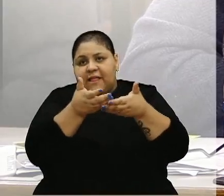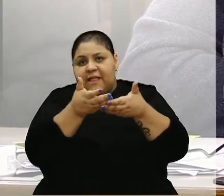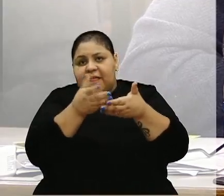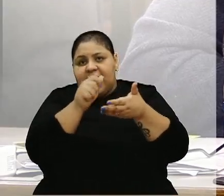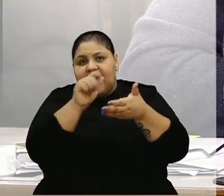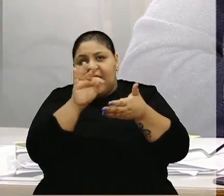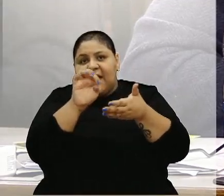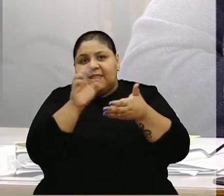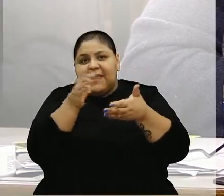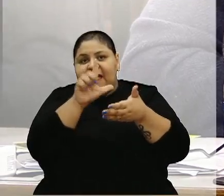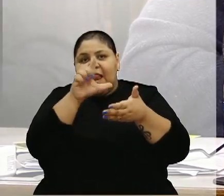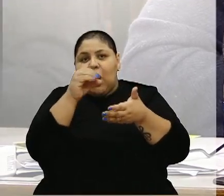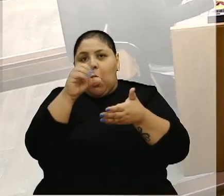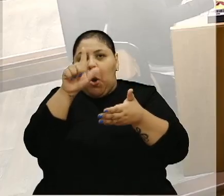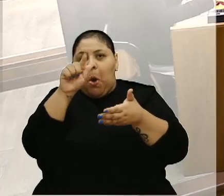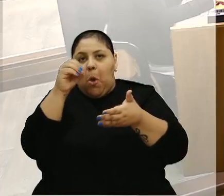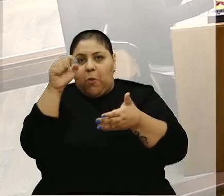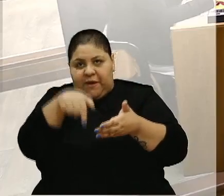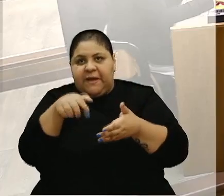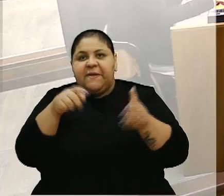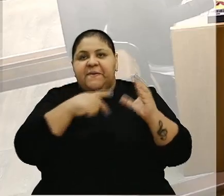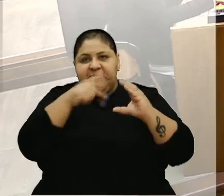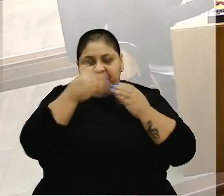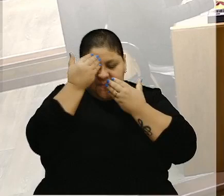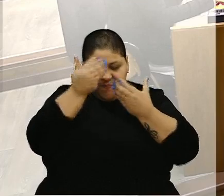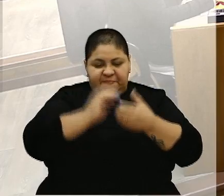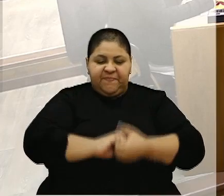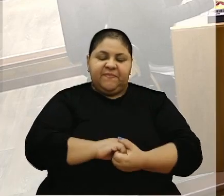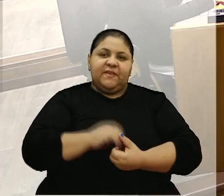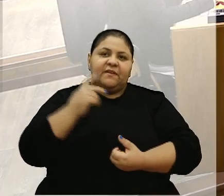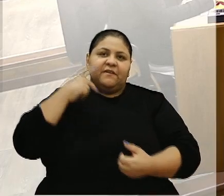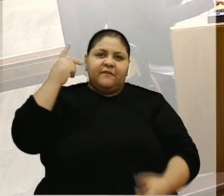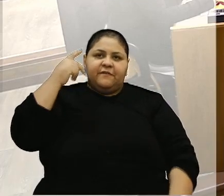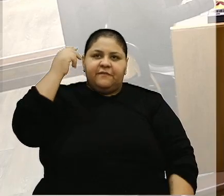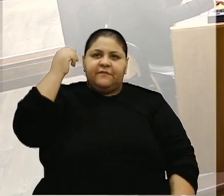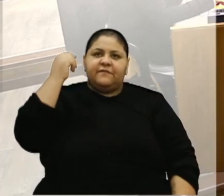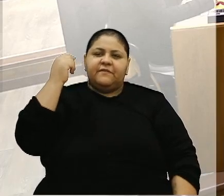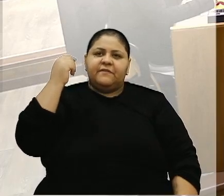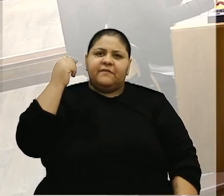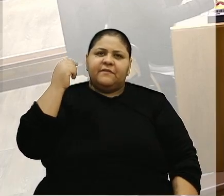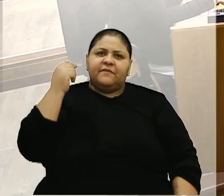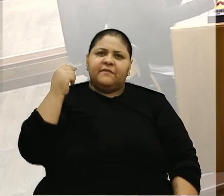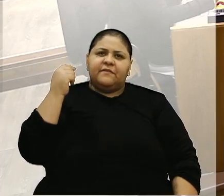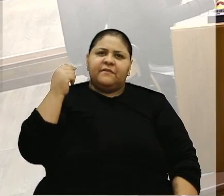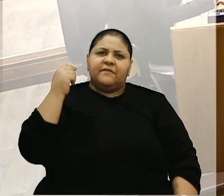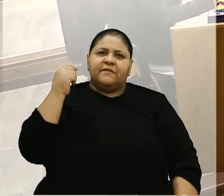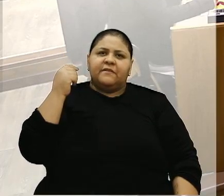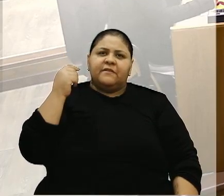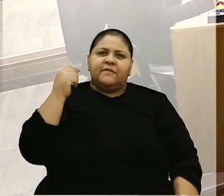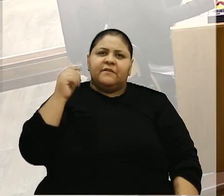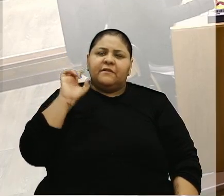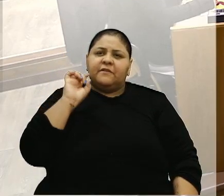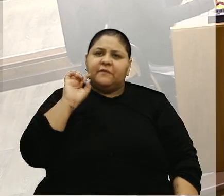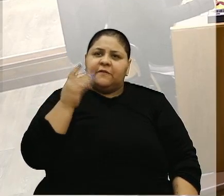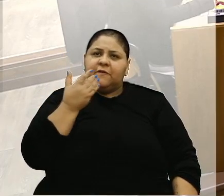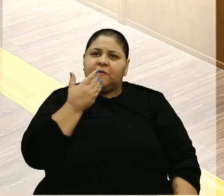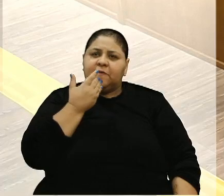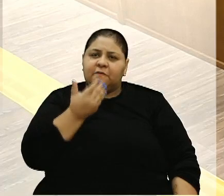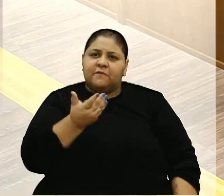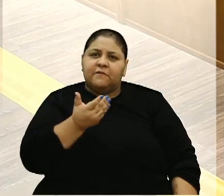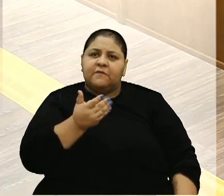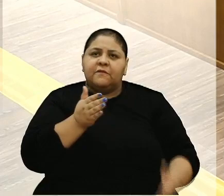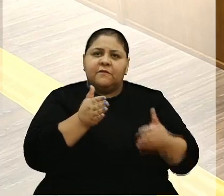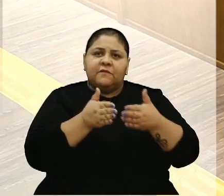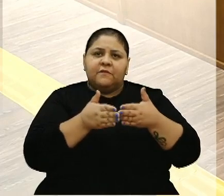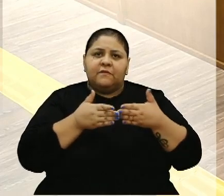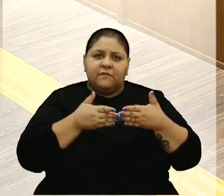Câmara de Vereadores. Obrigado. Obrigado, vereador Rafael. A próxima parte eu acho que foi o... Eu só queria lhe pedir licença para reforçar